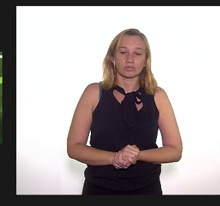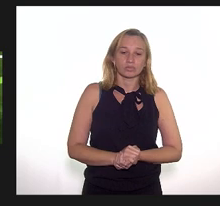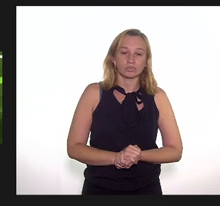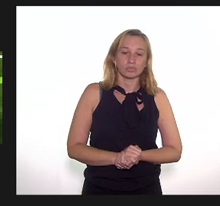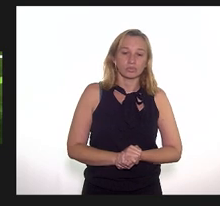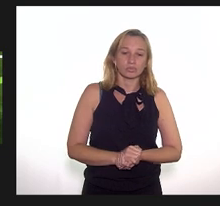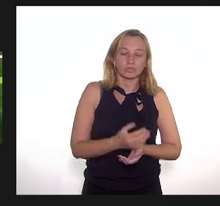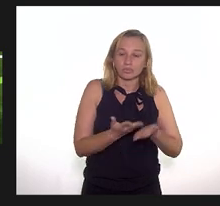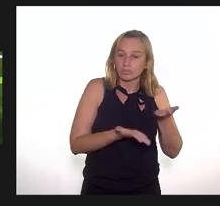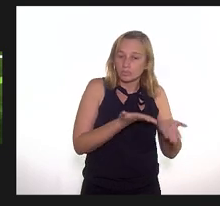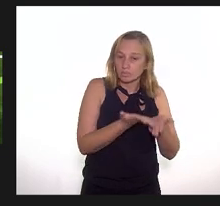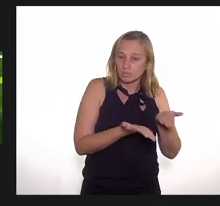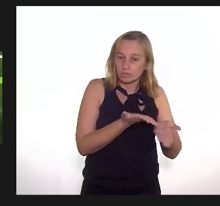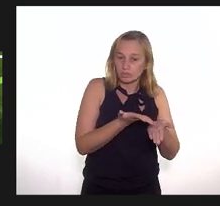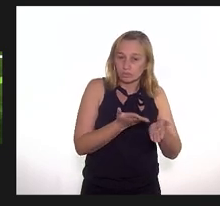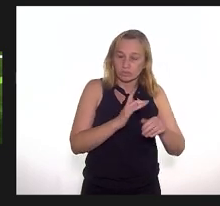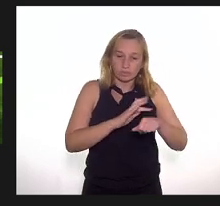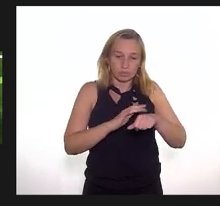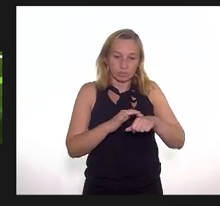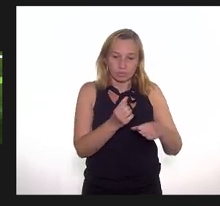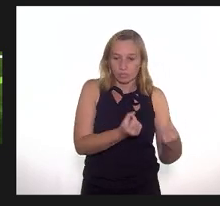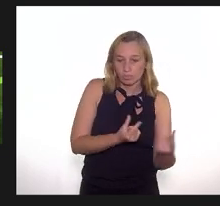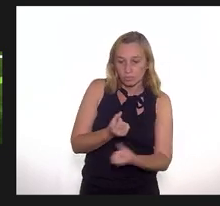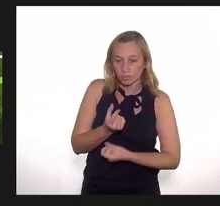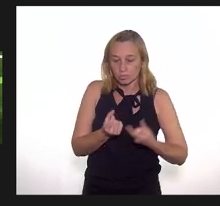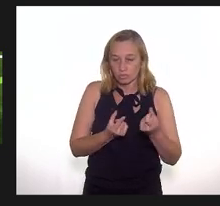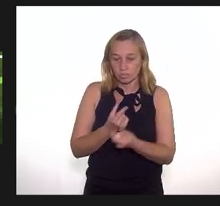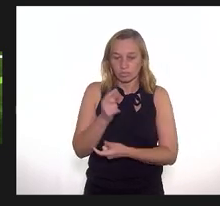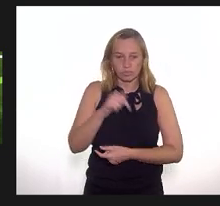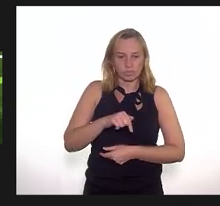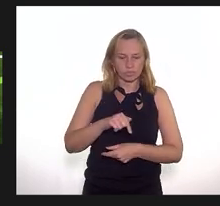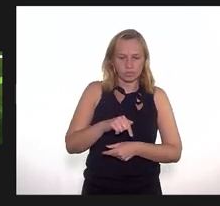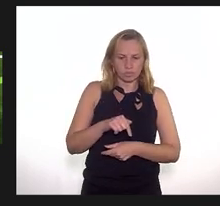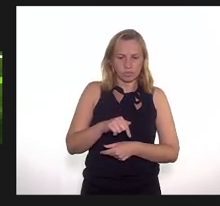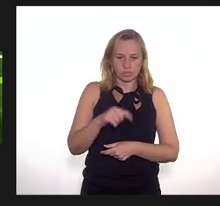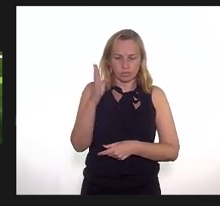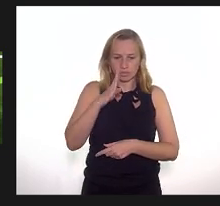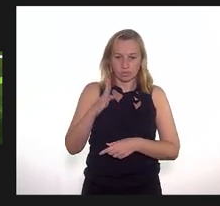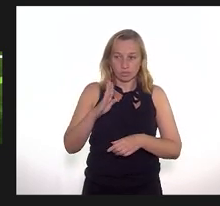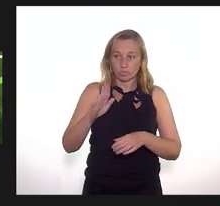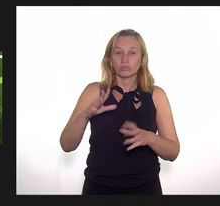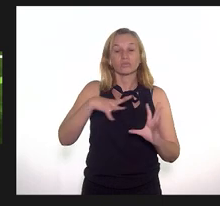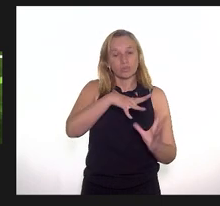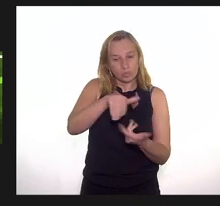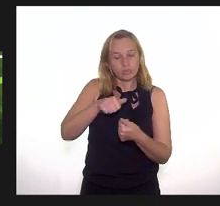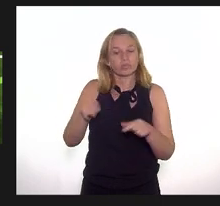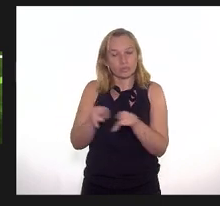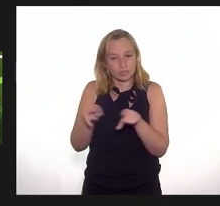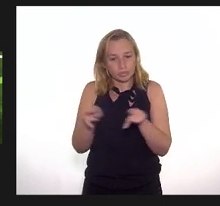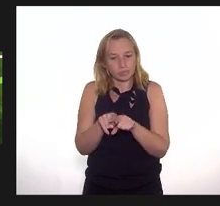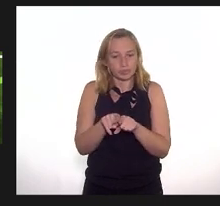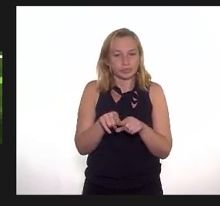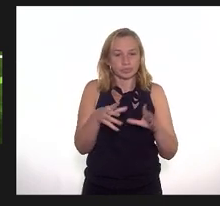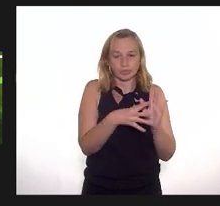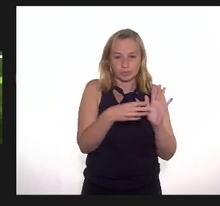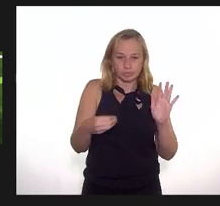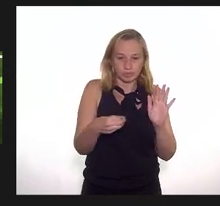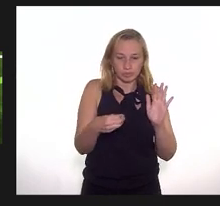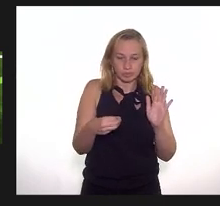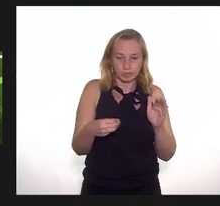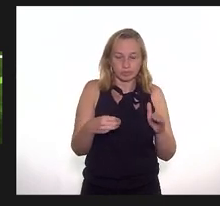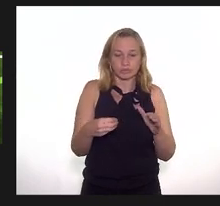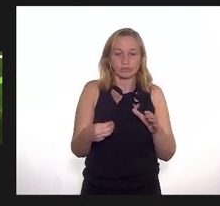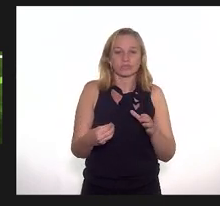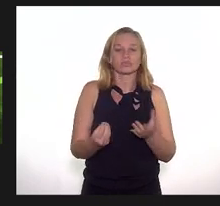o tratamento das doenças raras, não só aqui no Brasil, mas também no mundo, o modelo, né, basicamente passa pelos